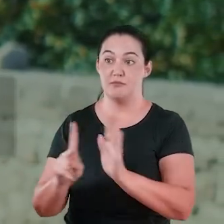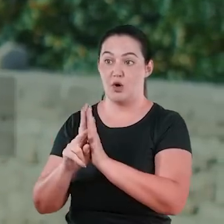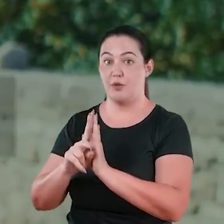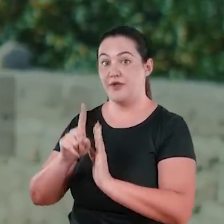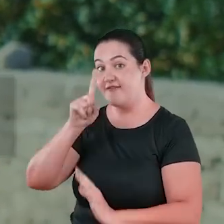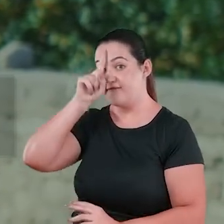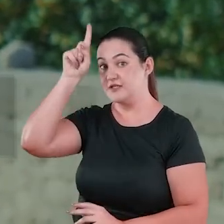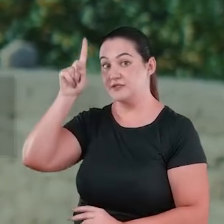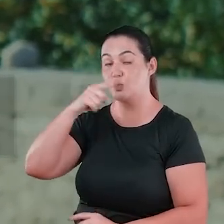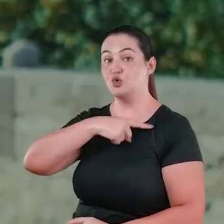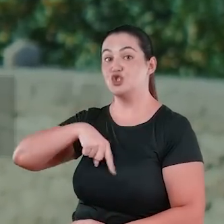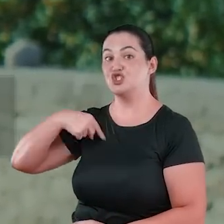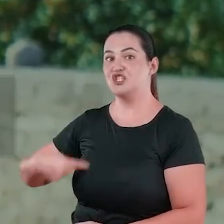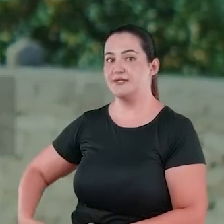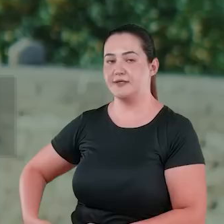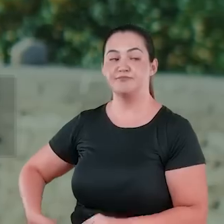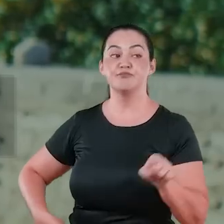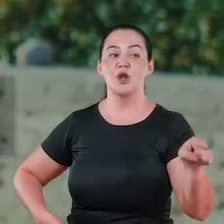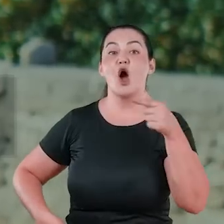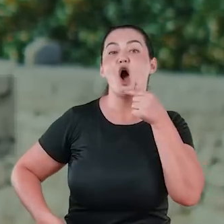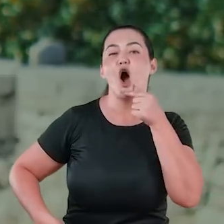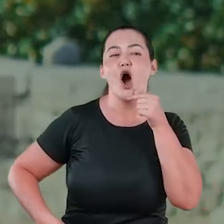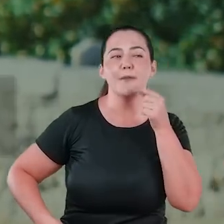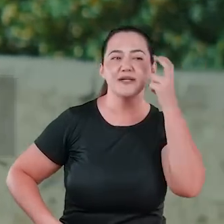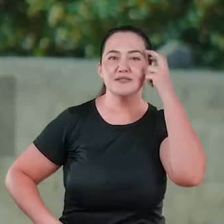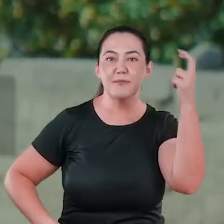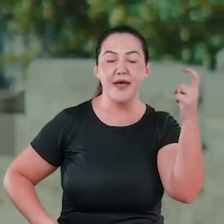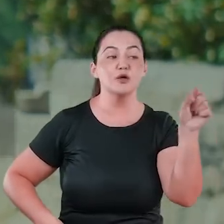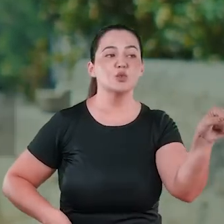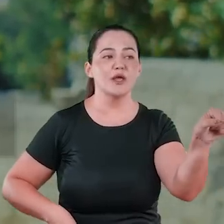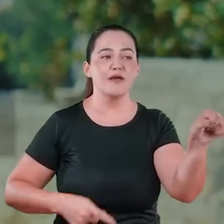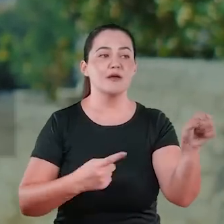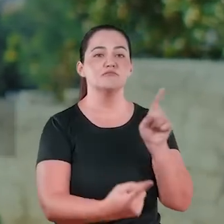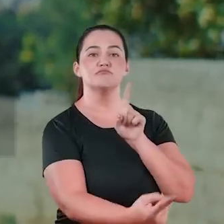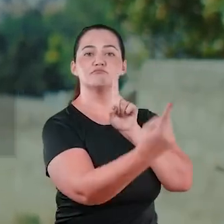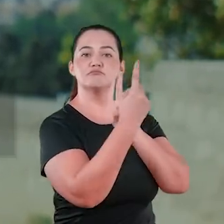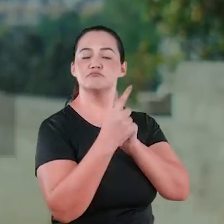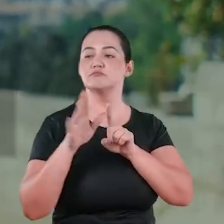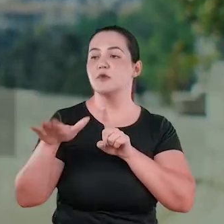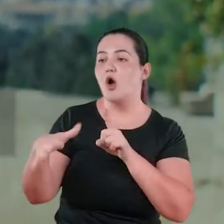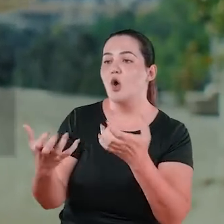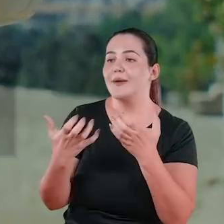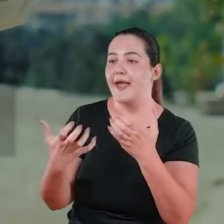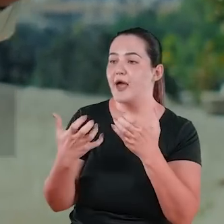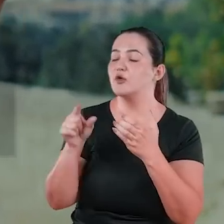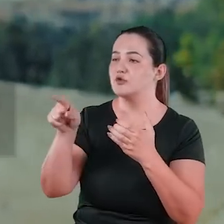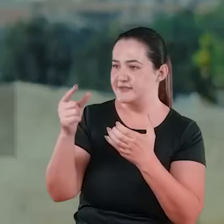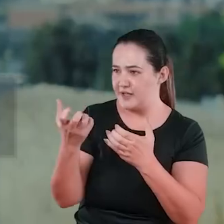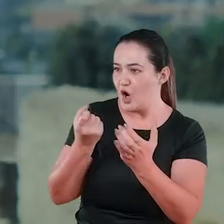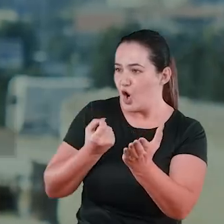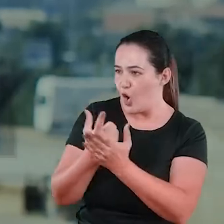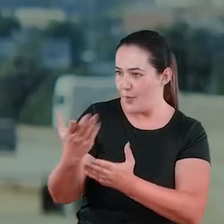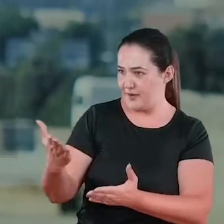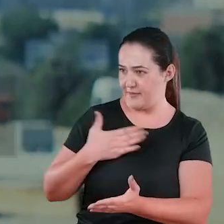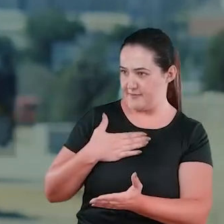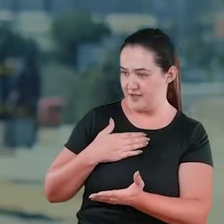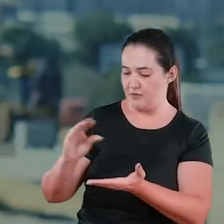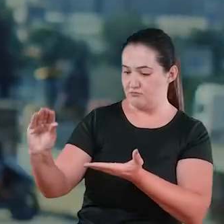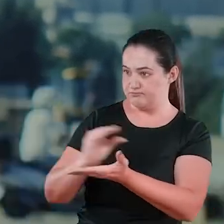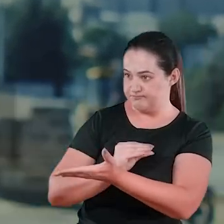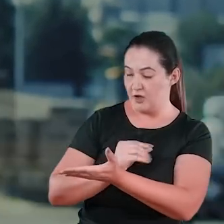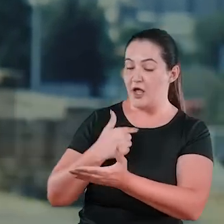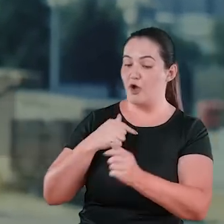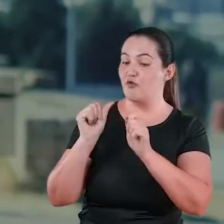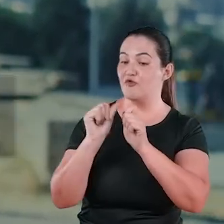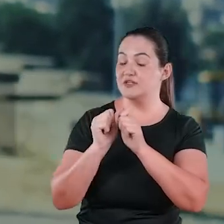e aplicando essa invenção a um tubo de metal que poderia lançar a grandes distâncias uma bola de chumbo